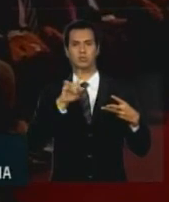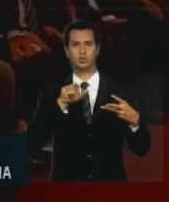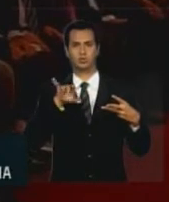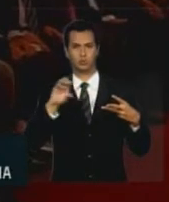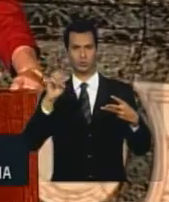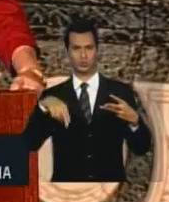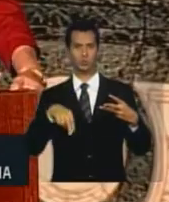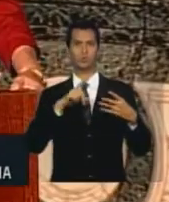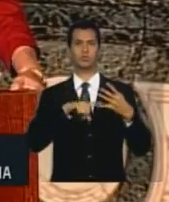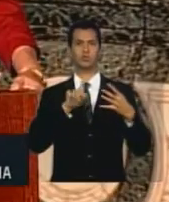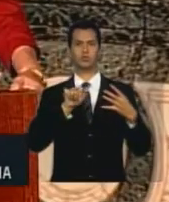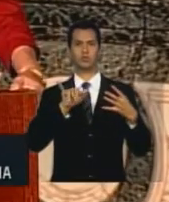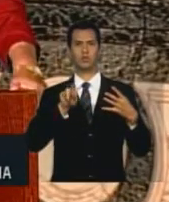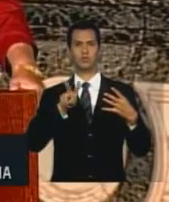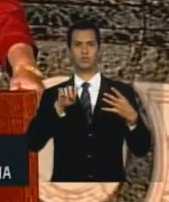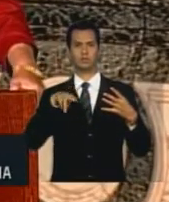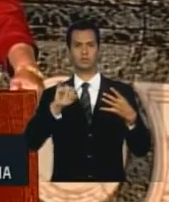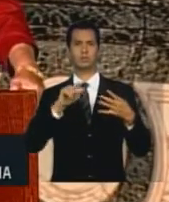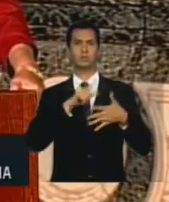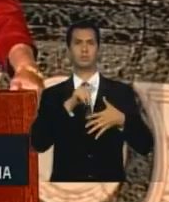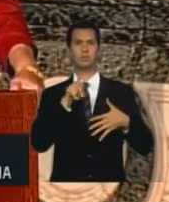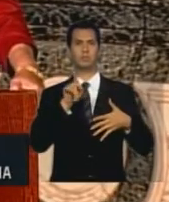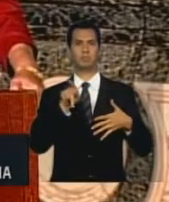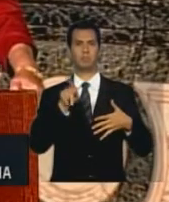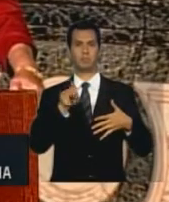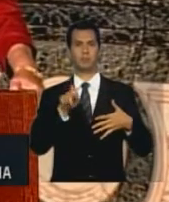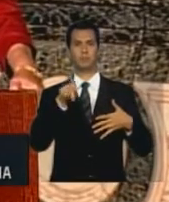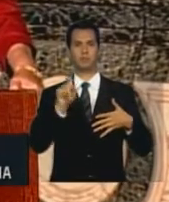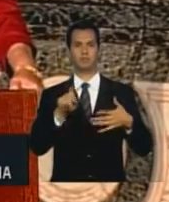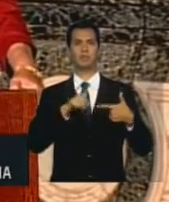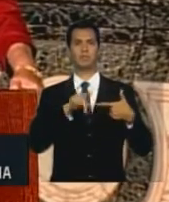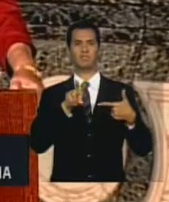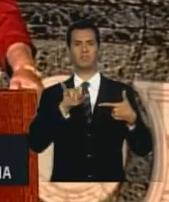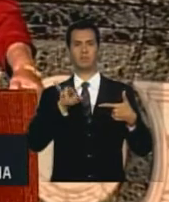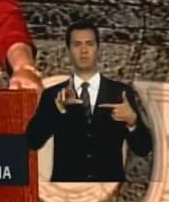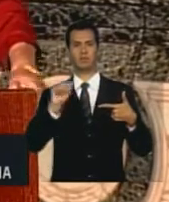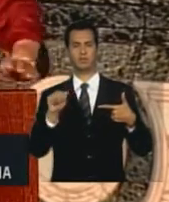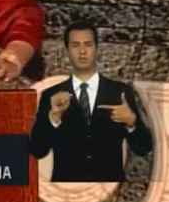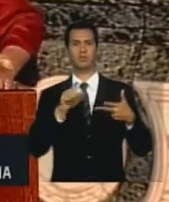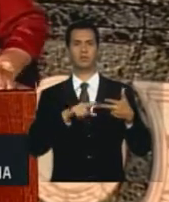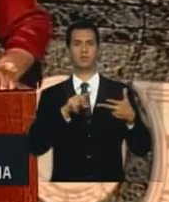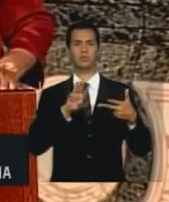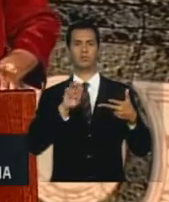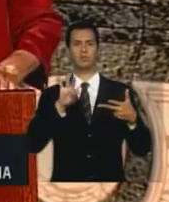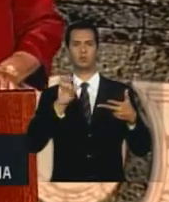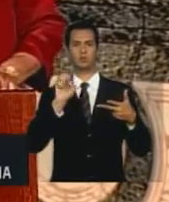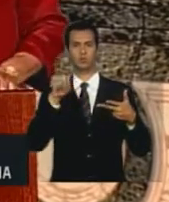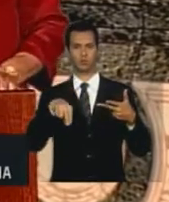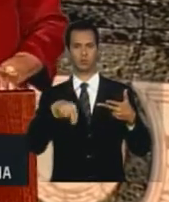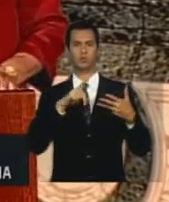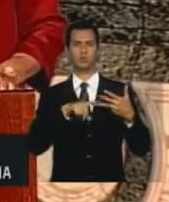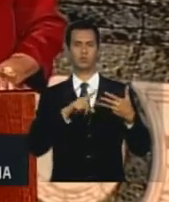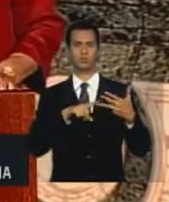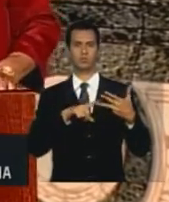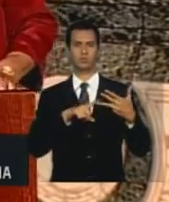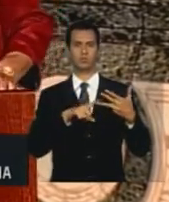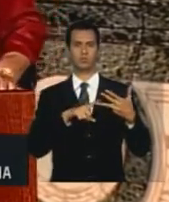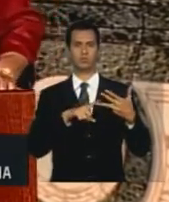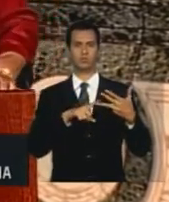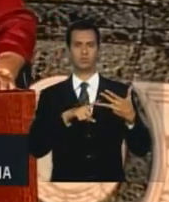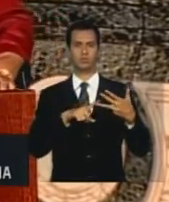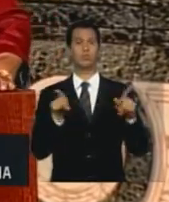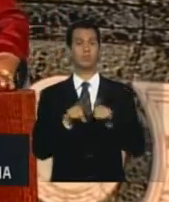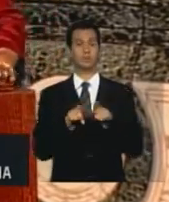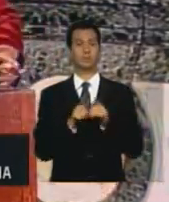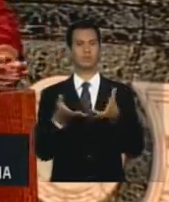Dionísio Marcon, Giovanni Cherini, Pepe Vargas, Vieira da Cunha, Wilson Covatti.